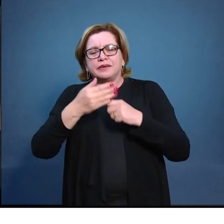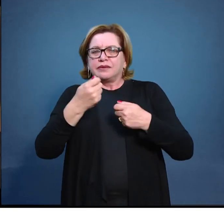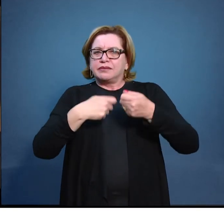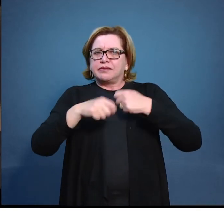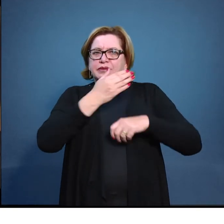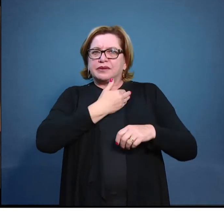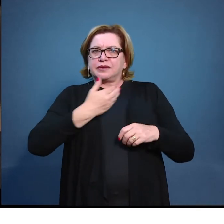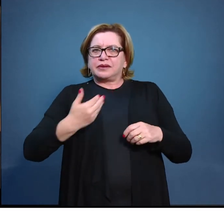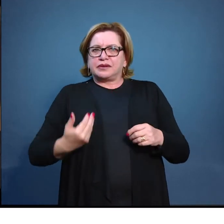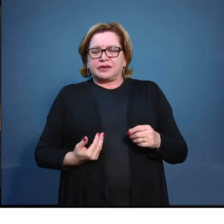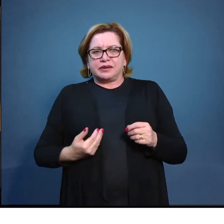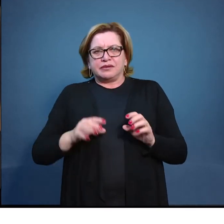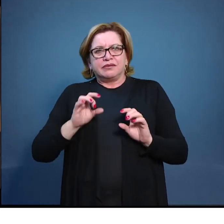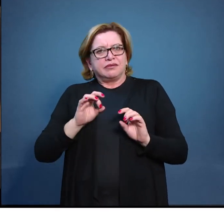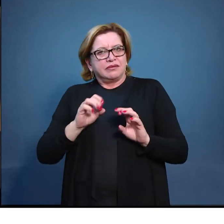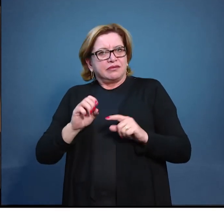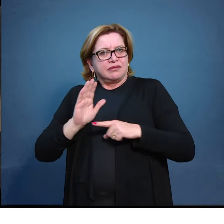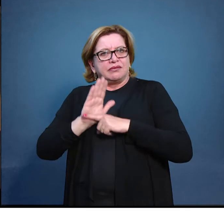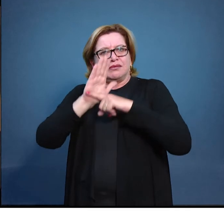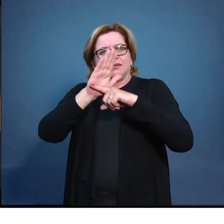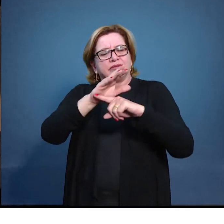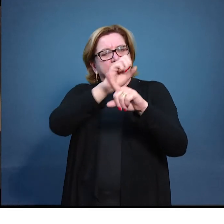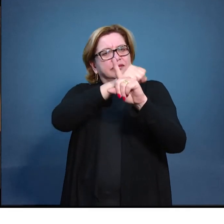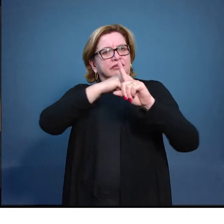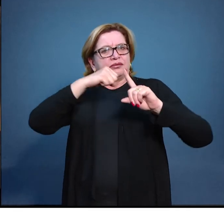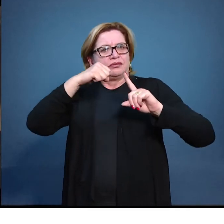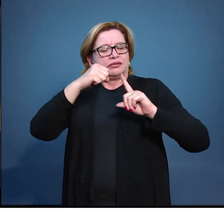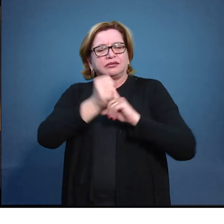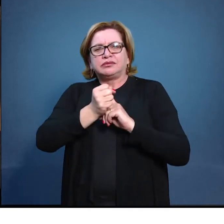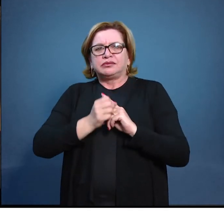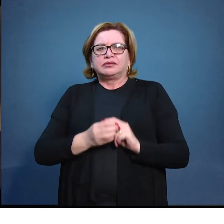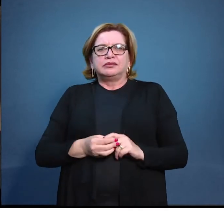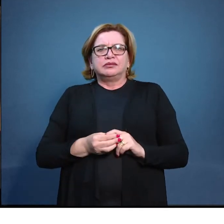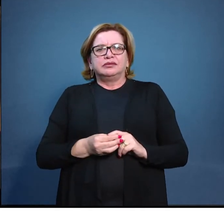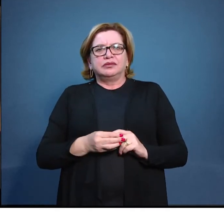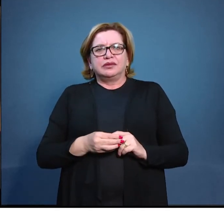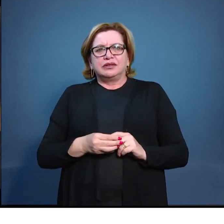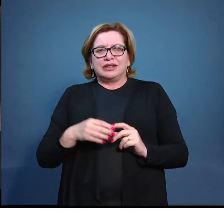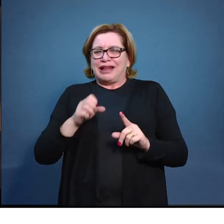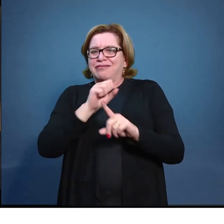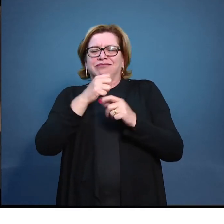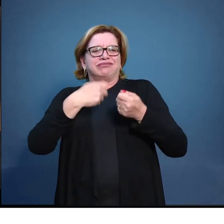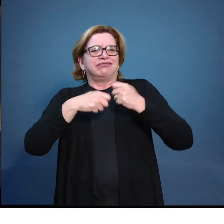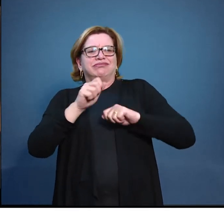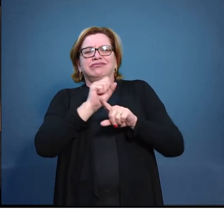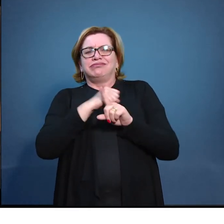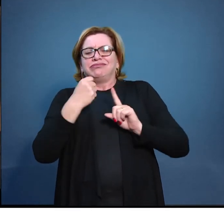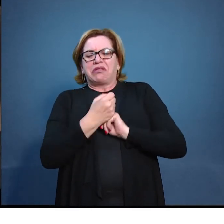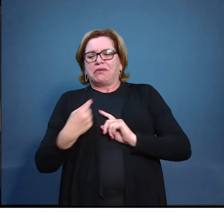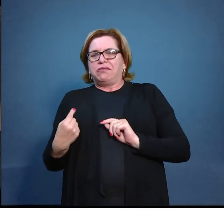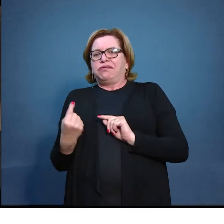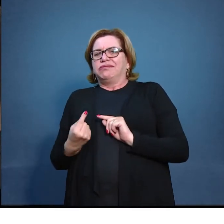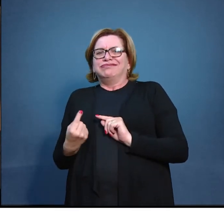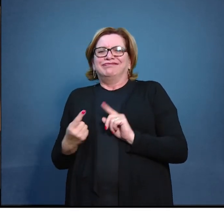para atender a sociedade. A administração pública por si só não existe, ela